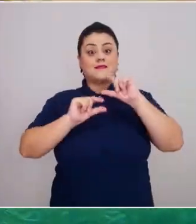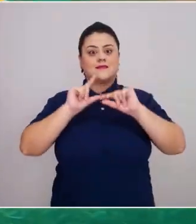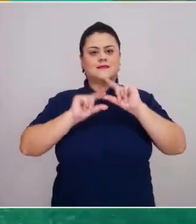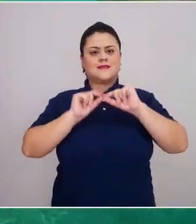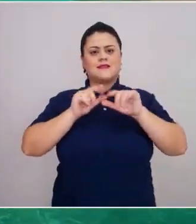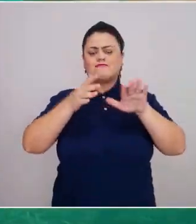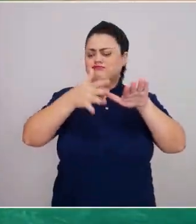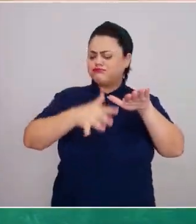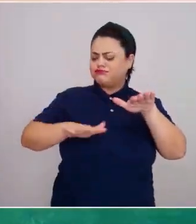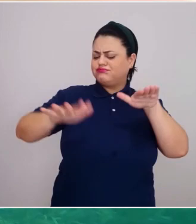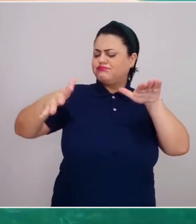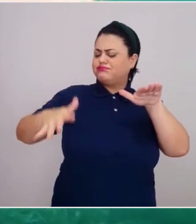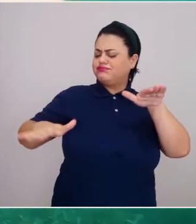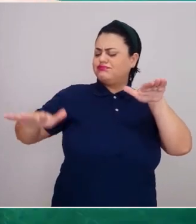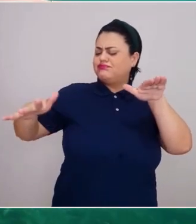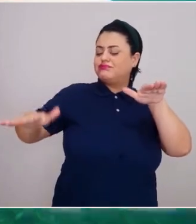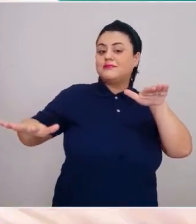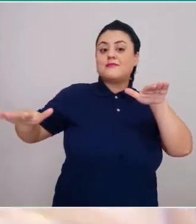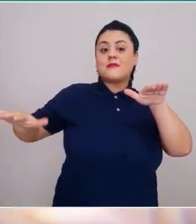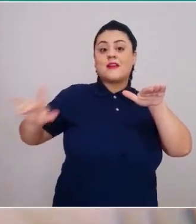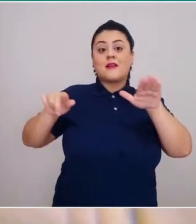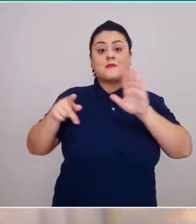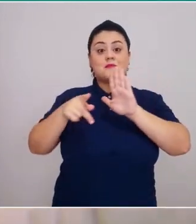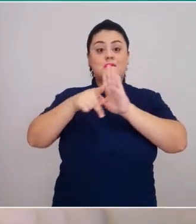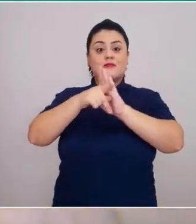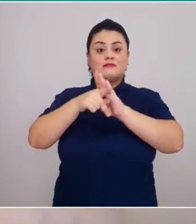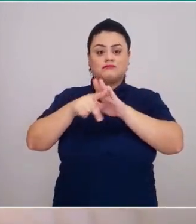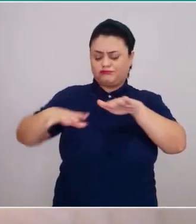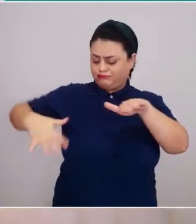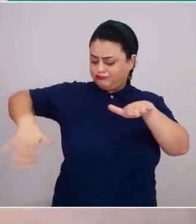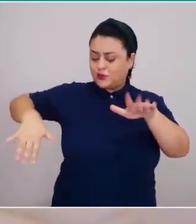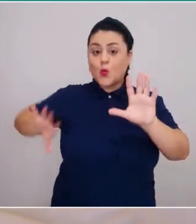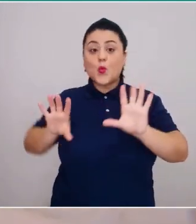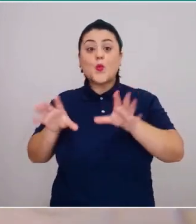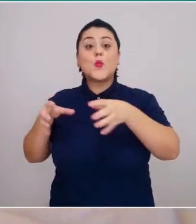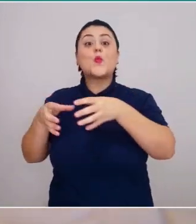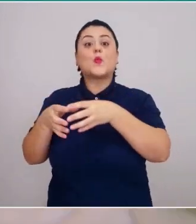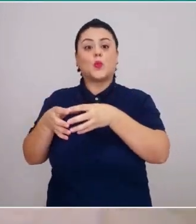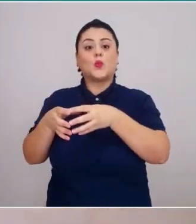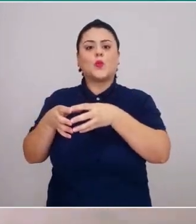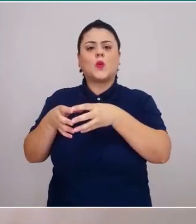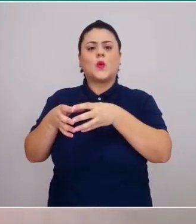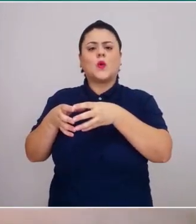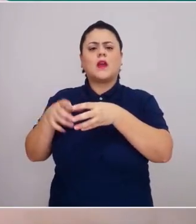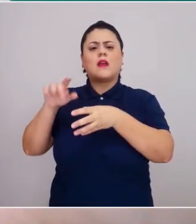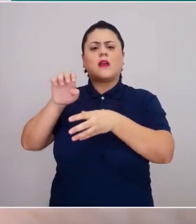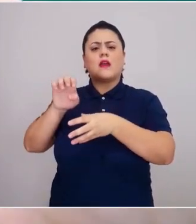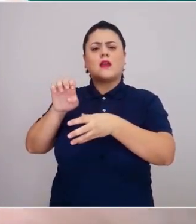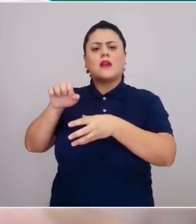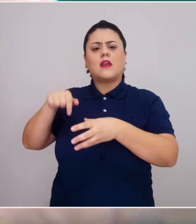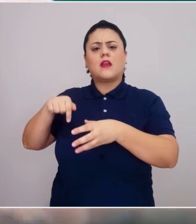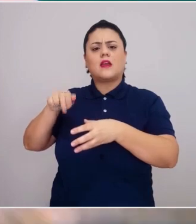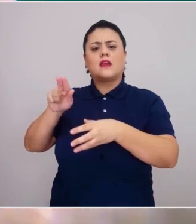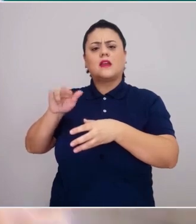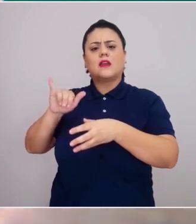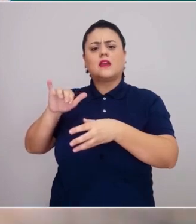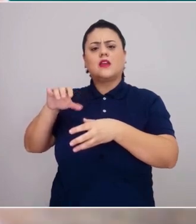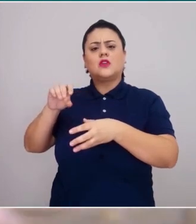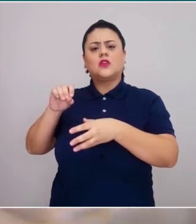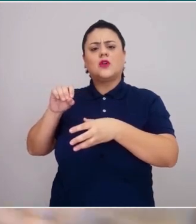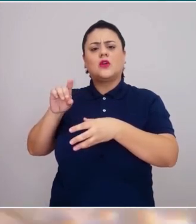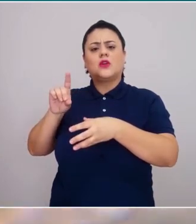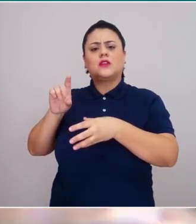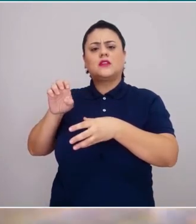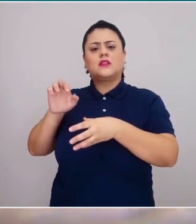As estrelas do mar são animais marinhos que fazem parte de um grupo denominado equinodermos, da